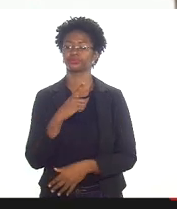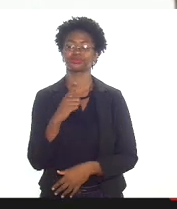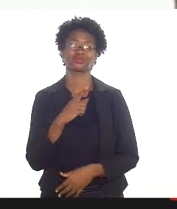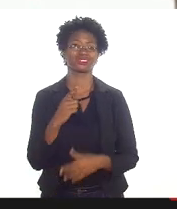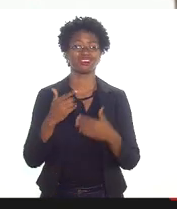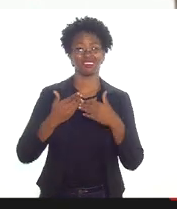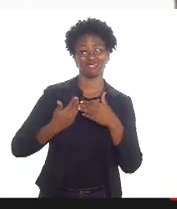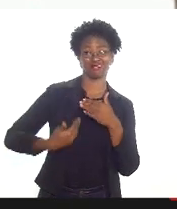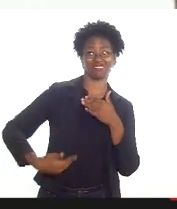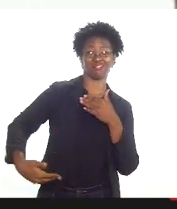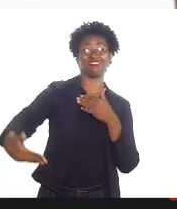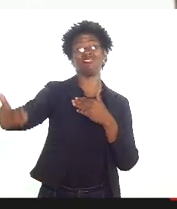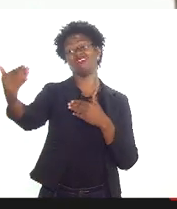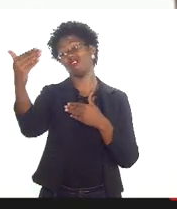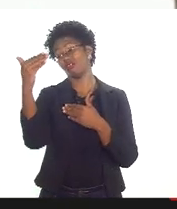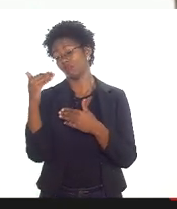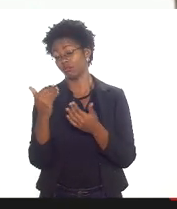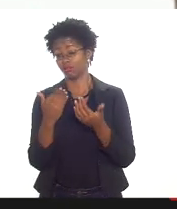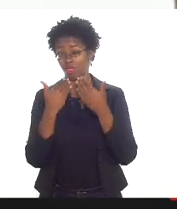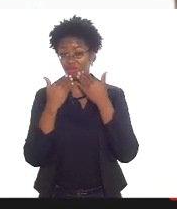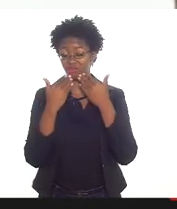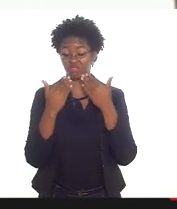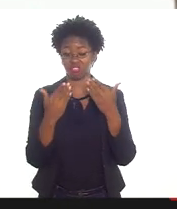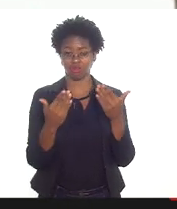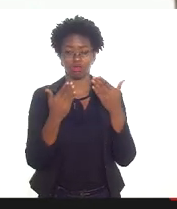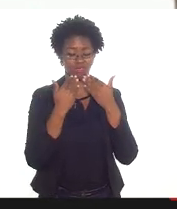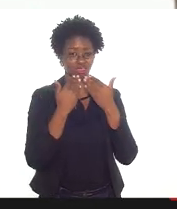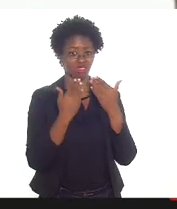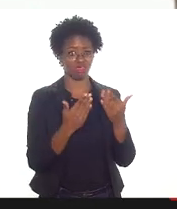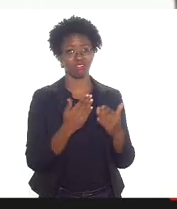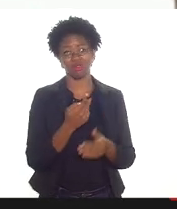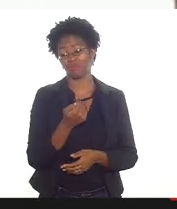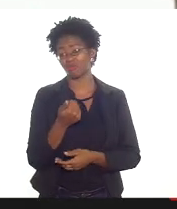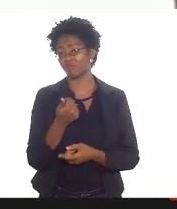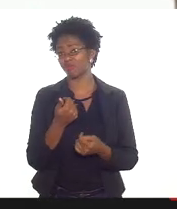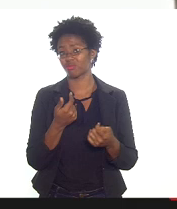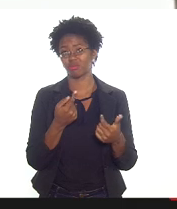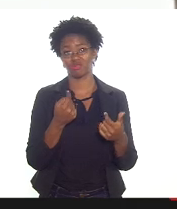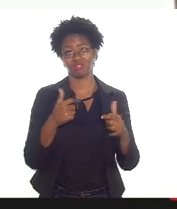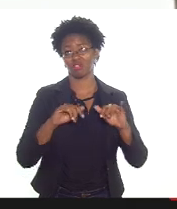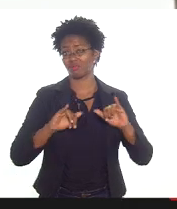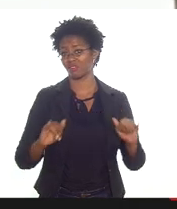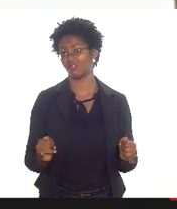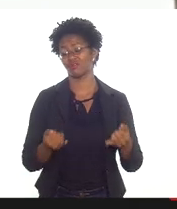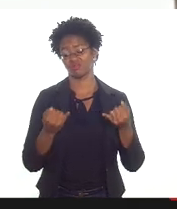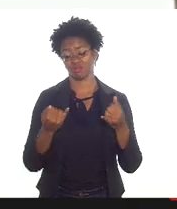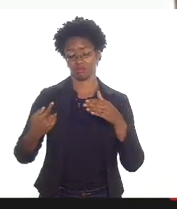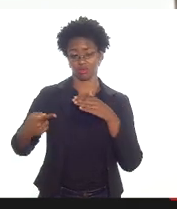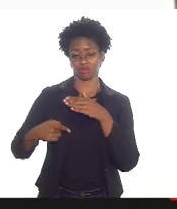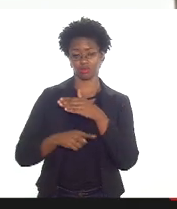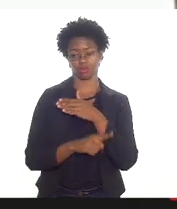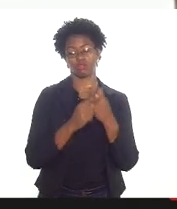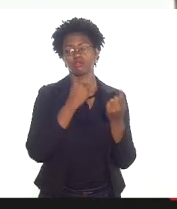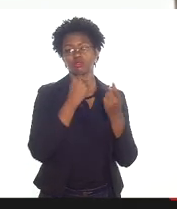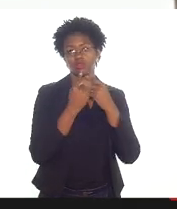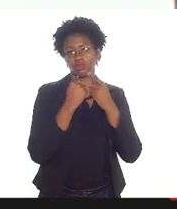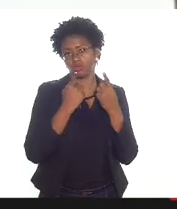muito longo de exposição e de pouco aprofundamento sobre as dúvidas.